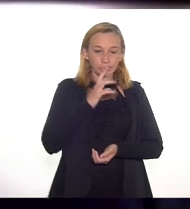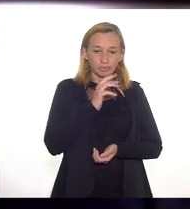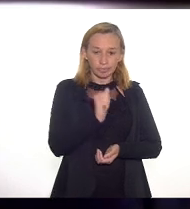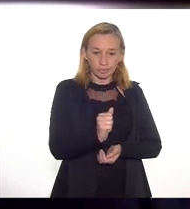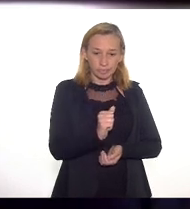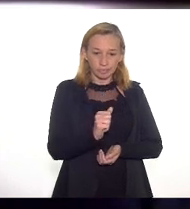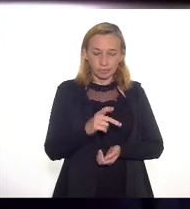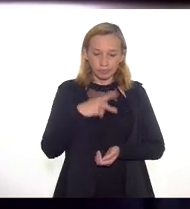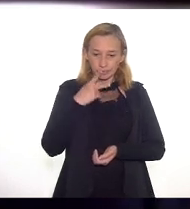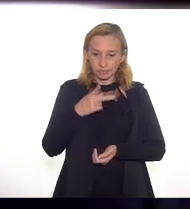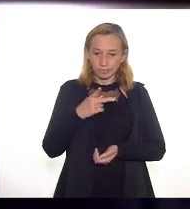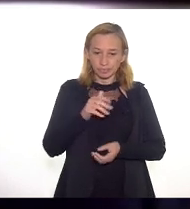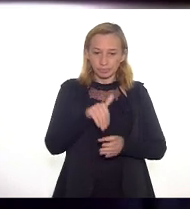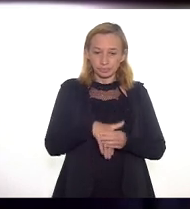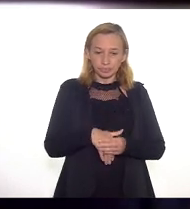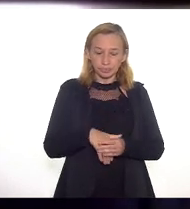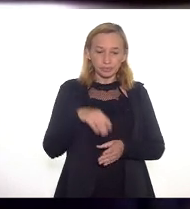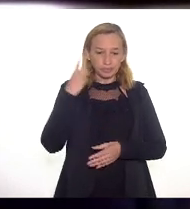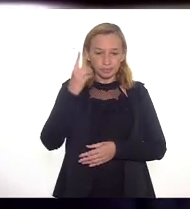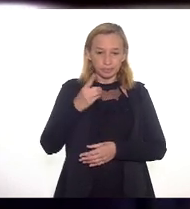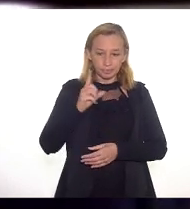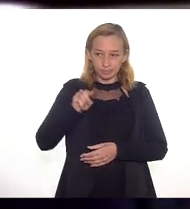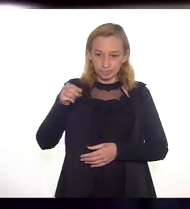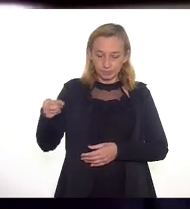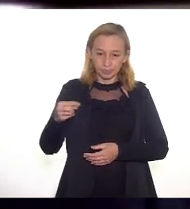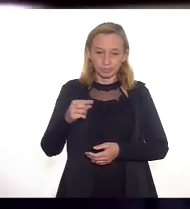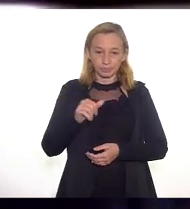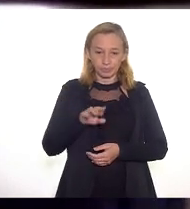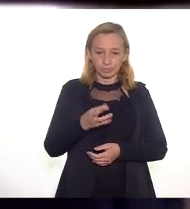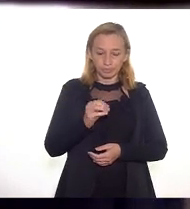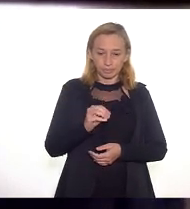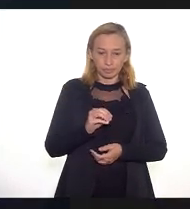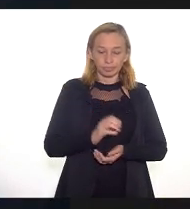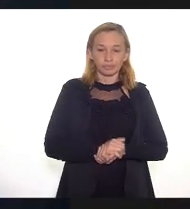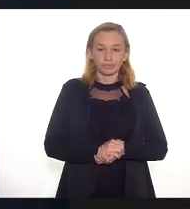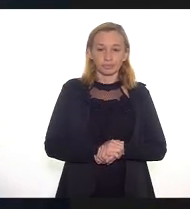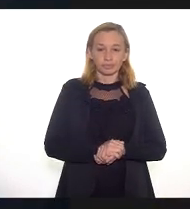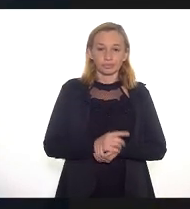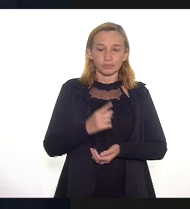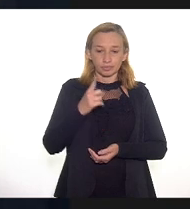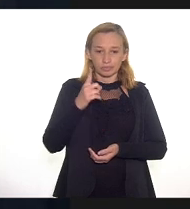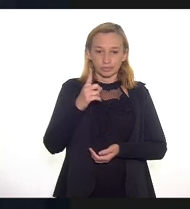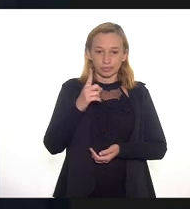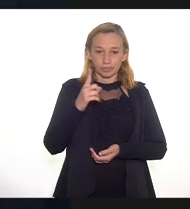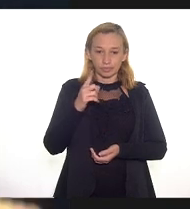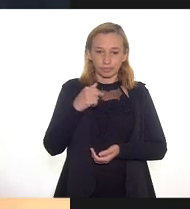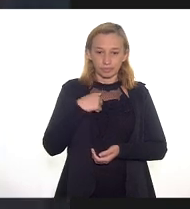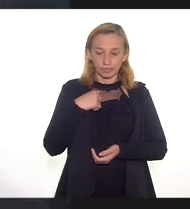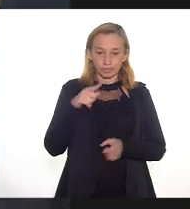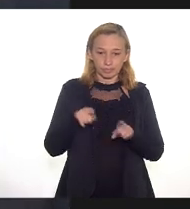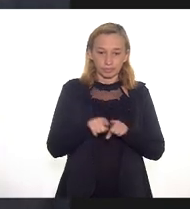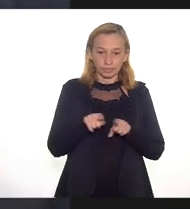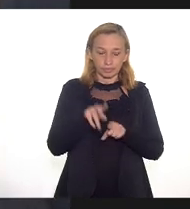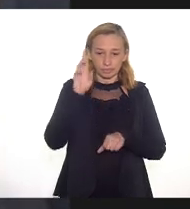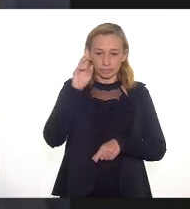declarar. Seguida, Márcio Galberto. Para declarar também, presidente.